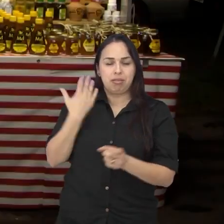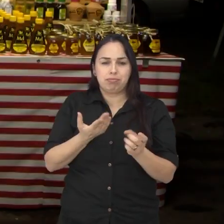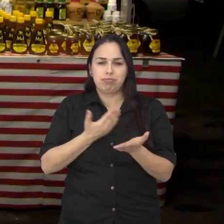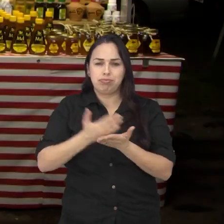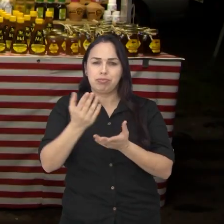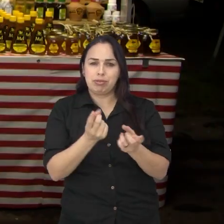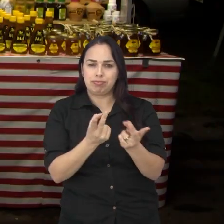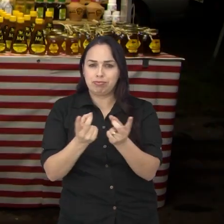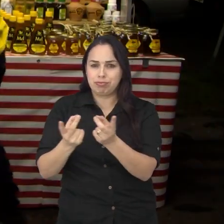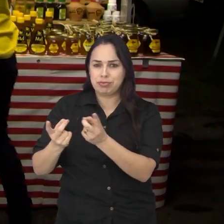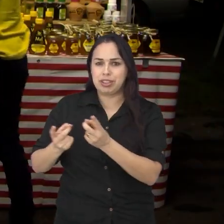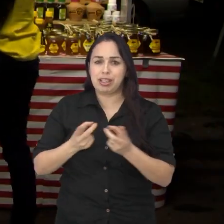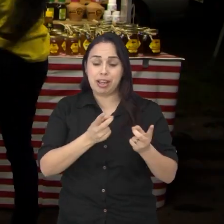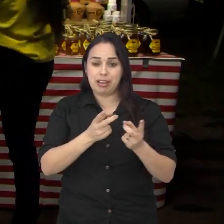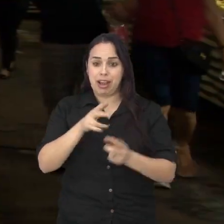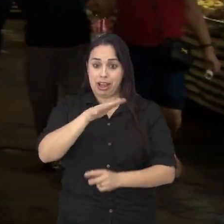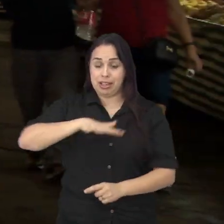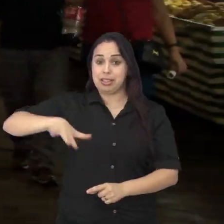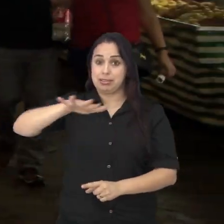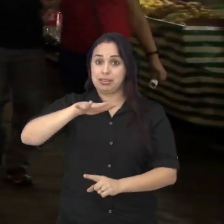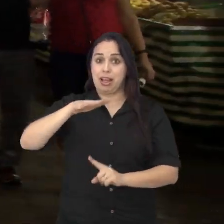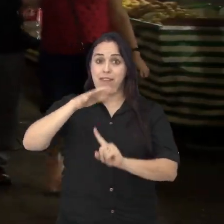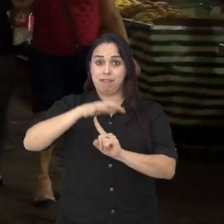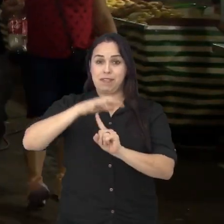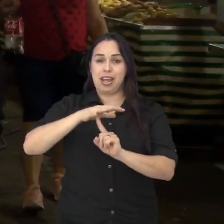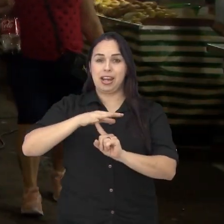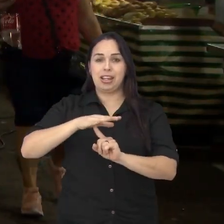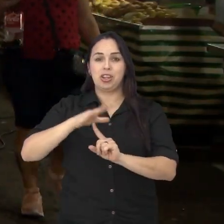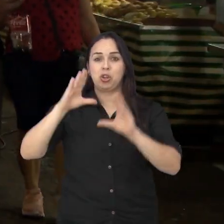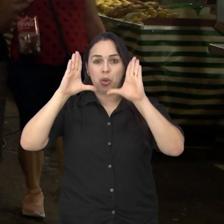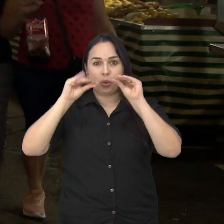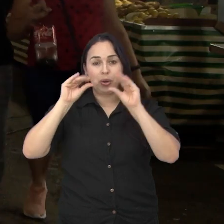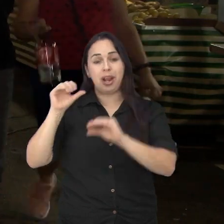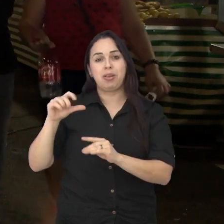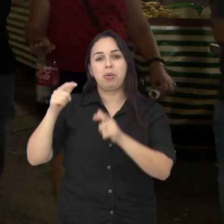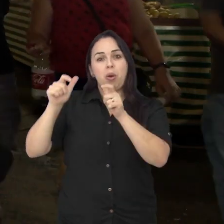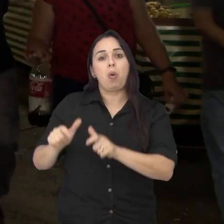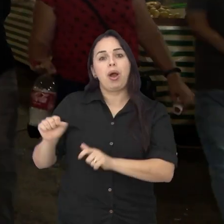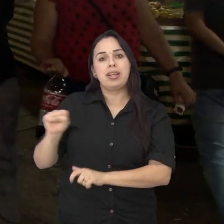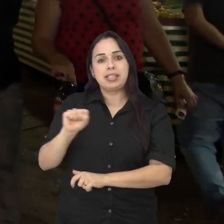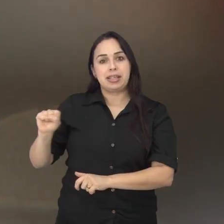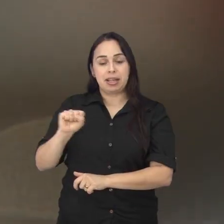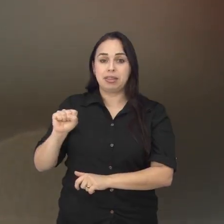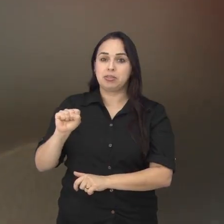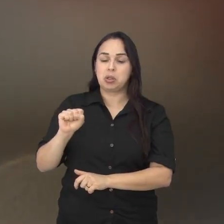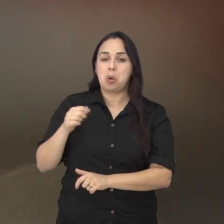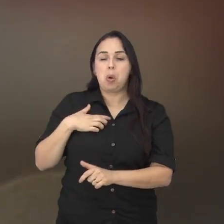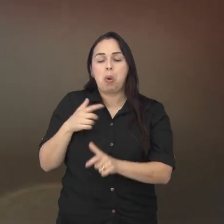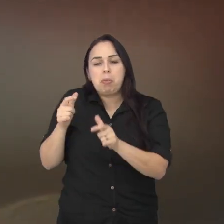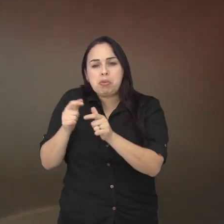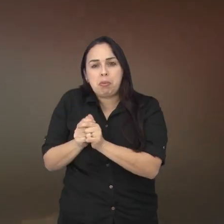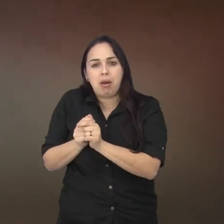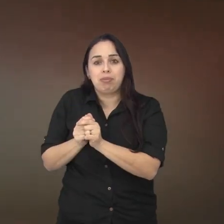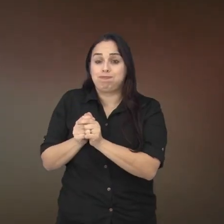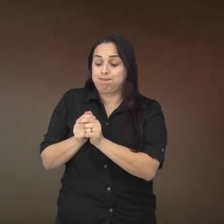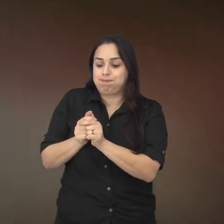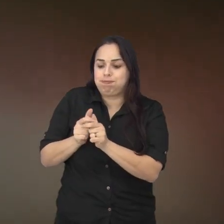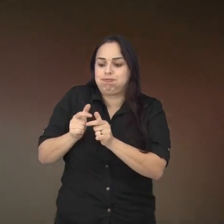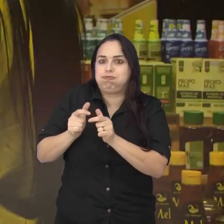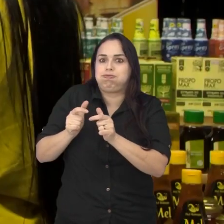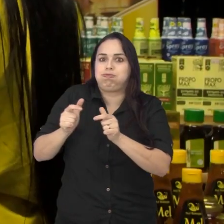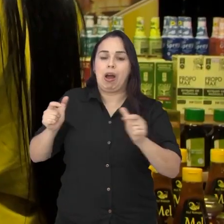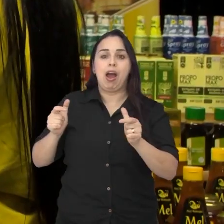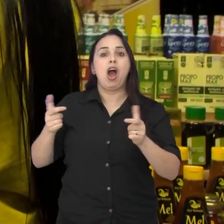ela começou a vender os produtos nesta feira noturna, no bairro Jardim Satélite. O que começou com uma barraca